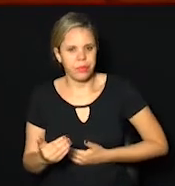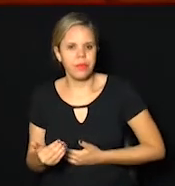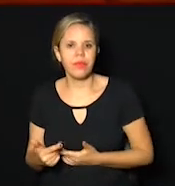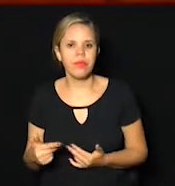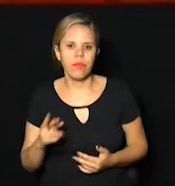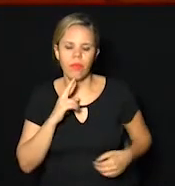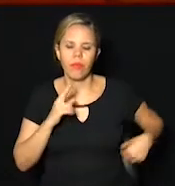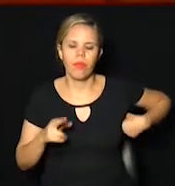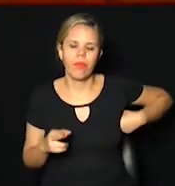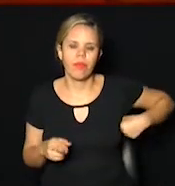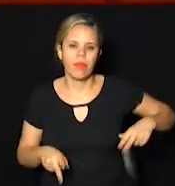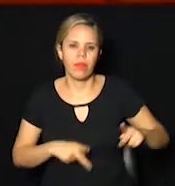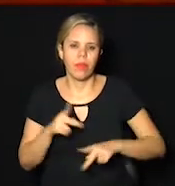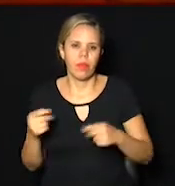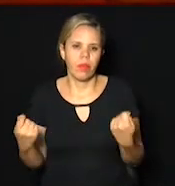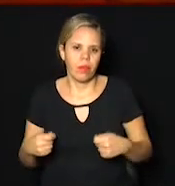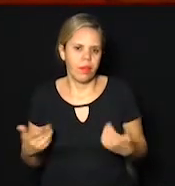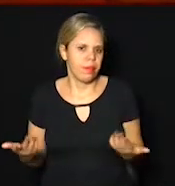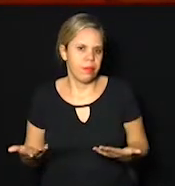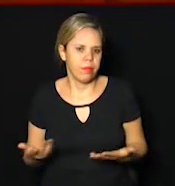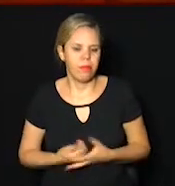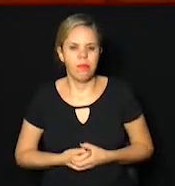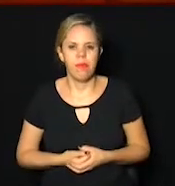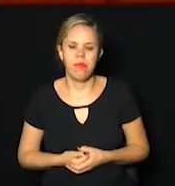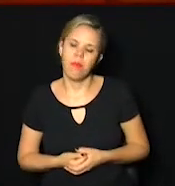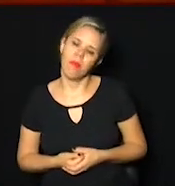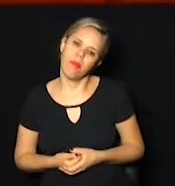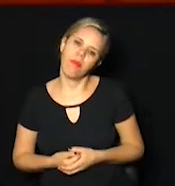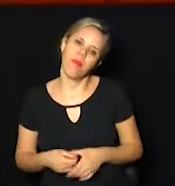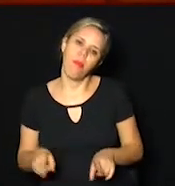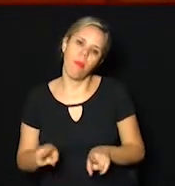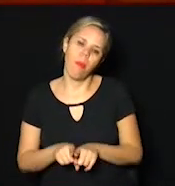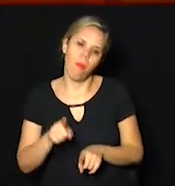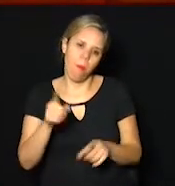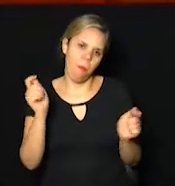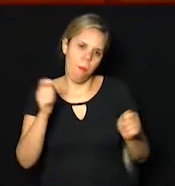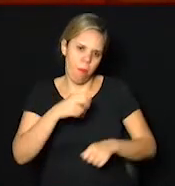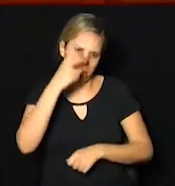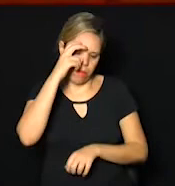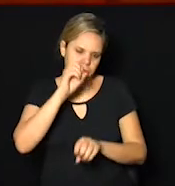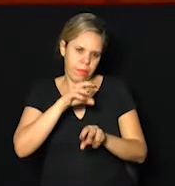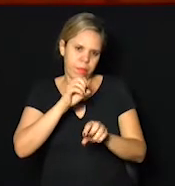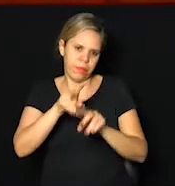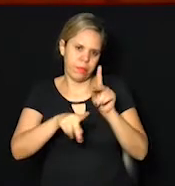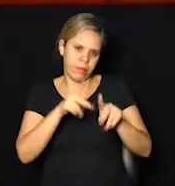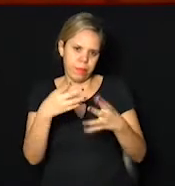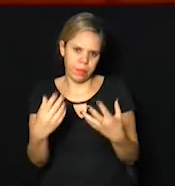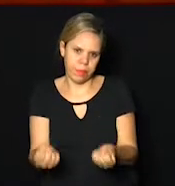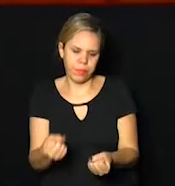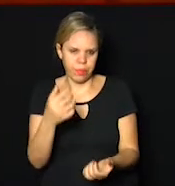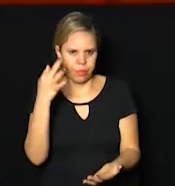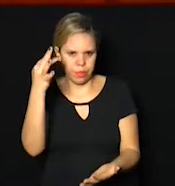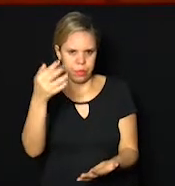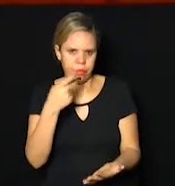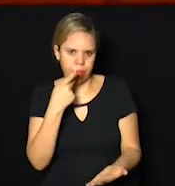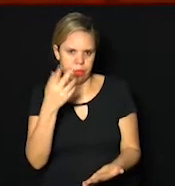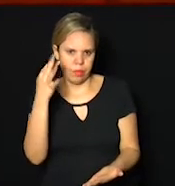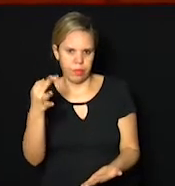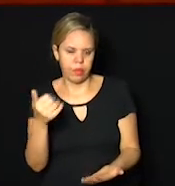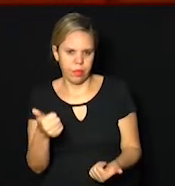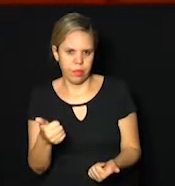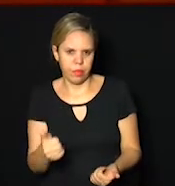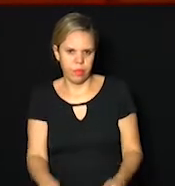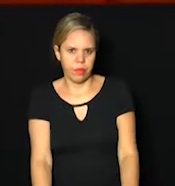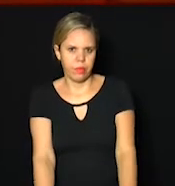respostas para as necessidades atuais, e pode ser a sua capacidade de convencimento para falar de futuro. Tudo bem? Mas vamos